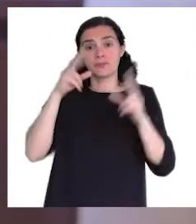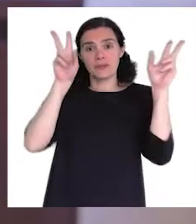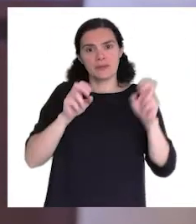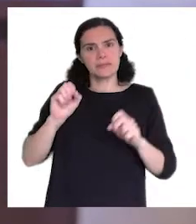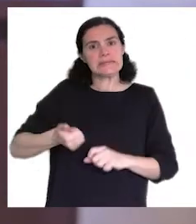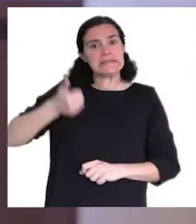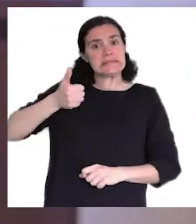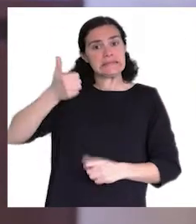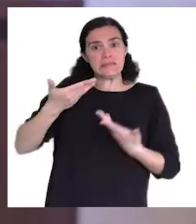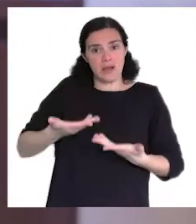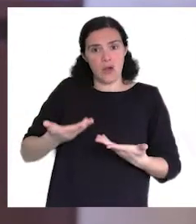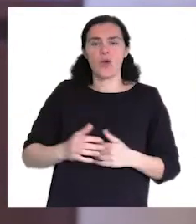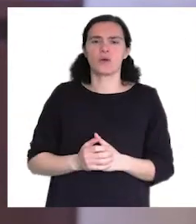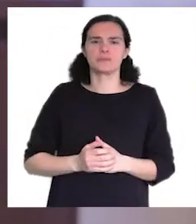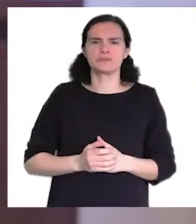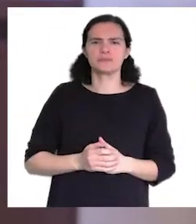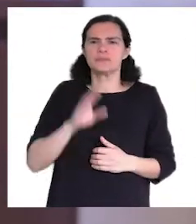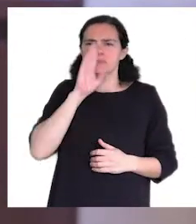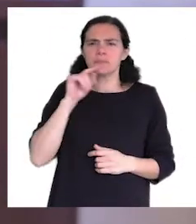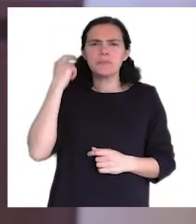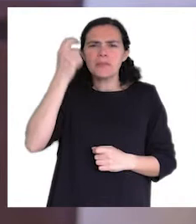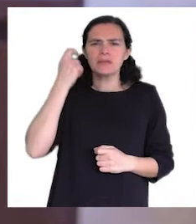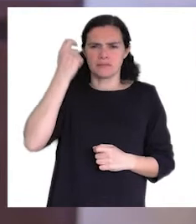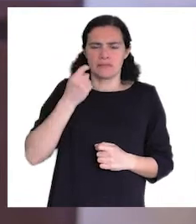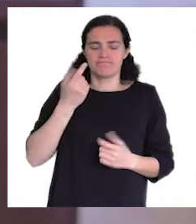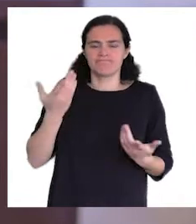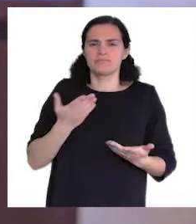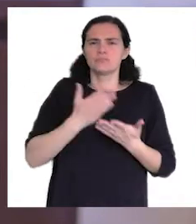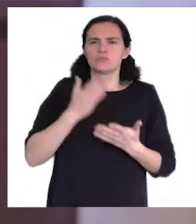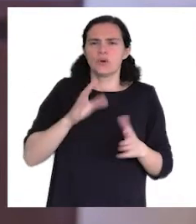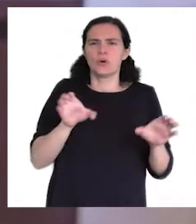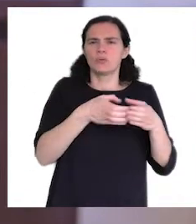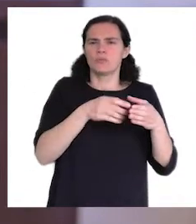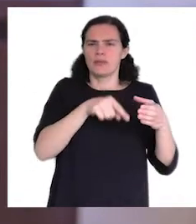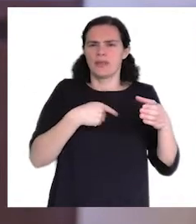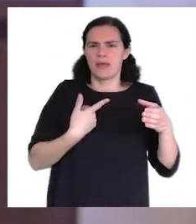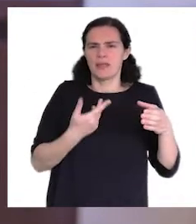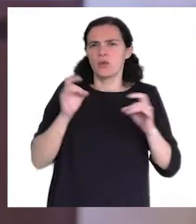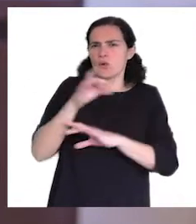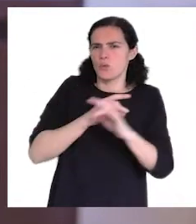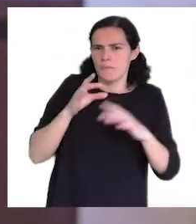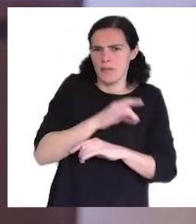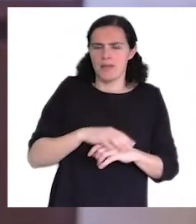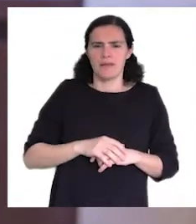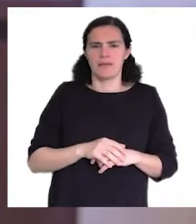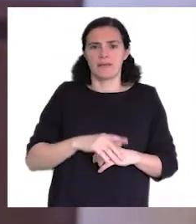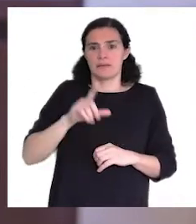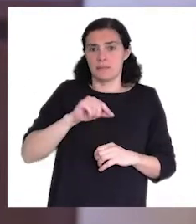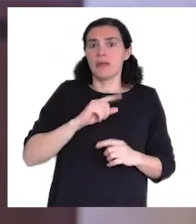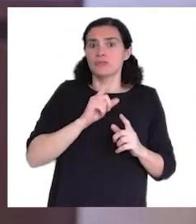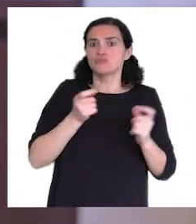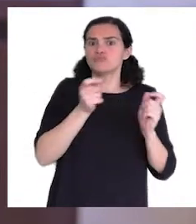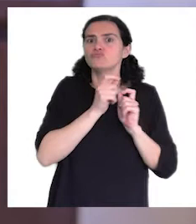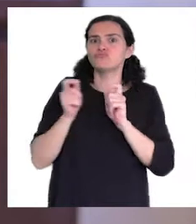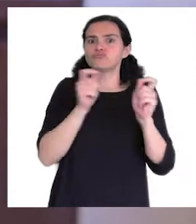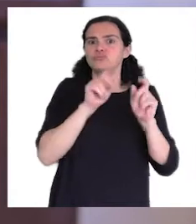temas. E este é, sem dúvida, um tema prioritário nos dias de hoje. Se pensarmos que não só a comunidade europeia também